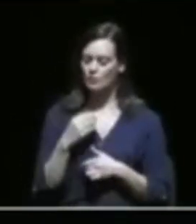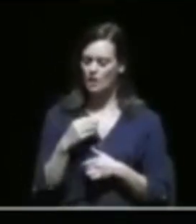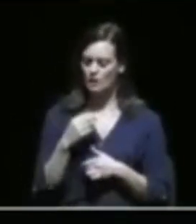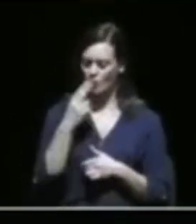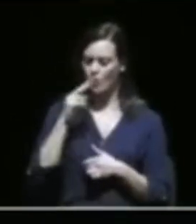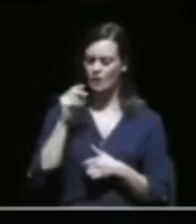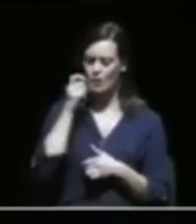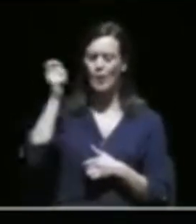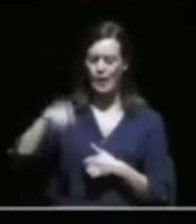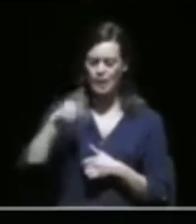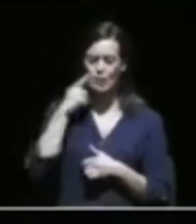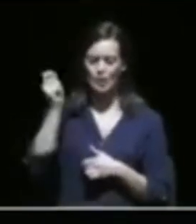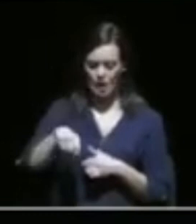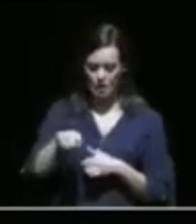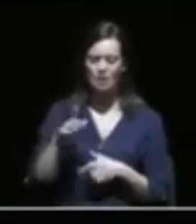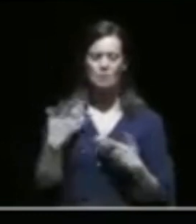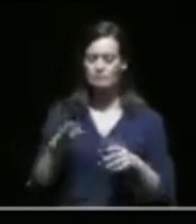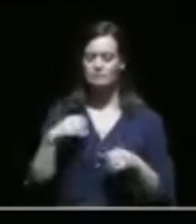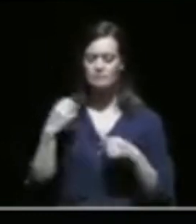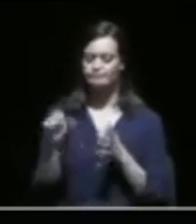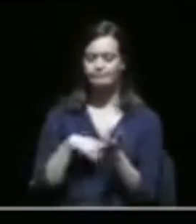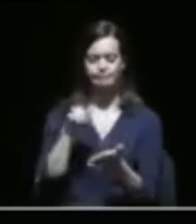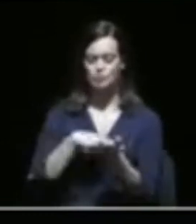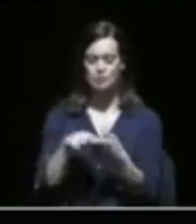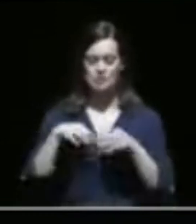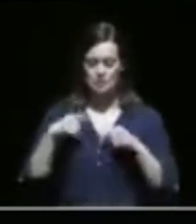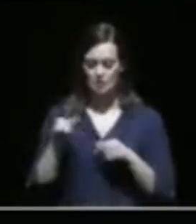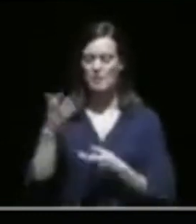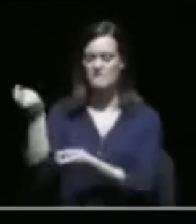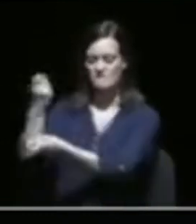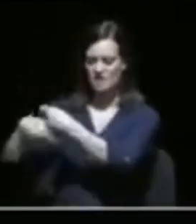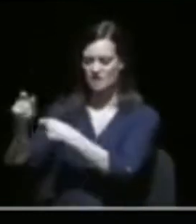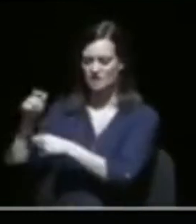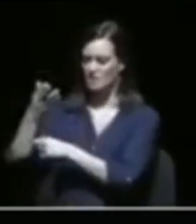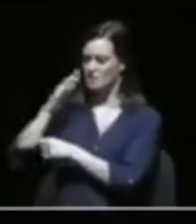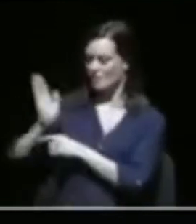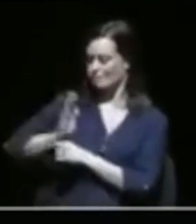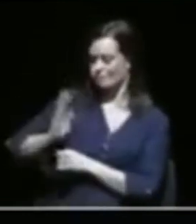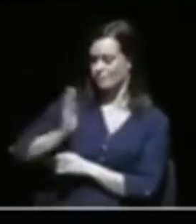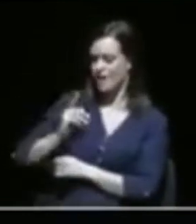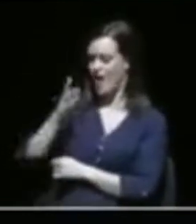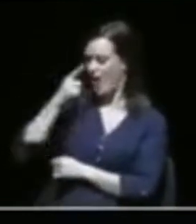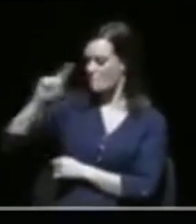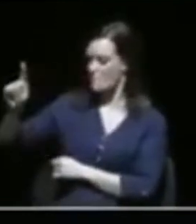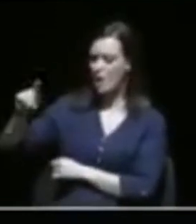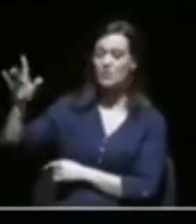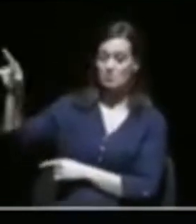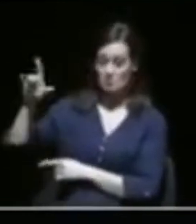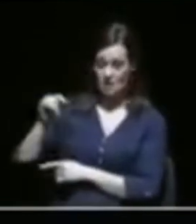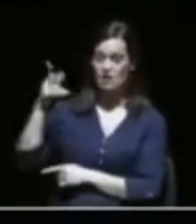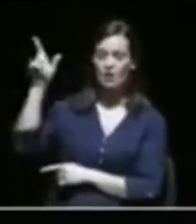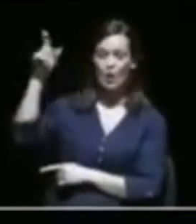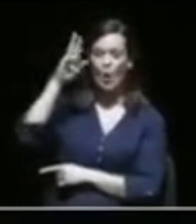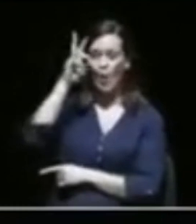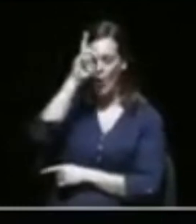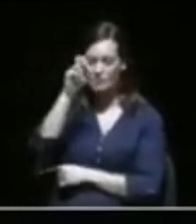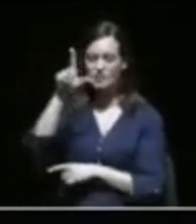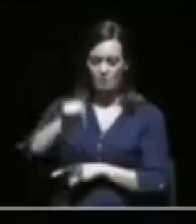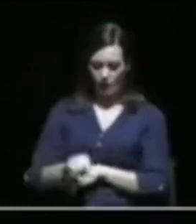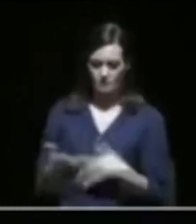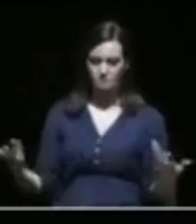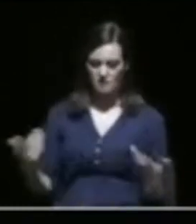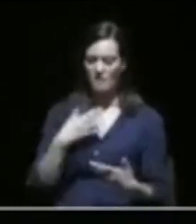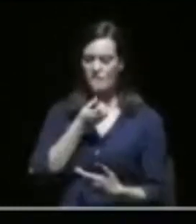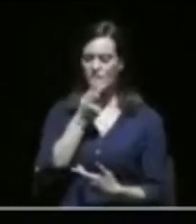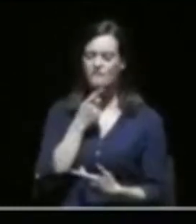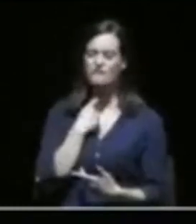cultivaram entre 1932 e 33 foi retirado e vendido ao exército alemão ou consumido pela parte russa soviética. Forçaram